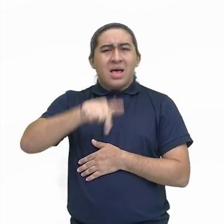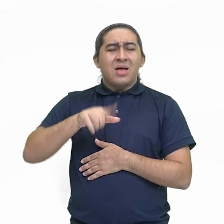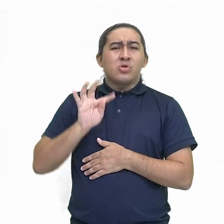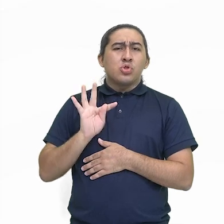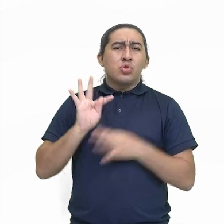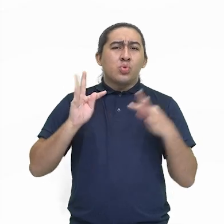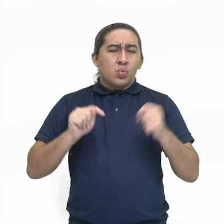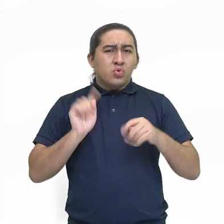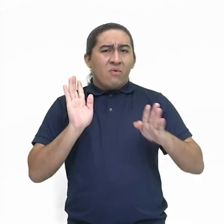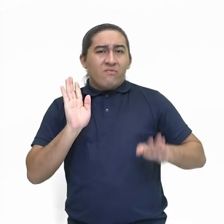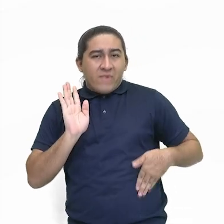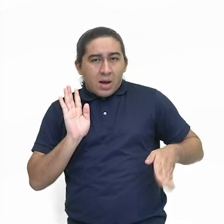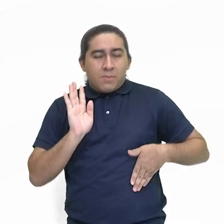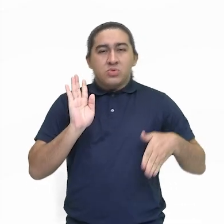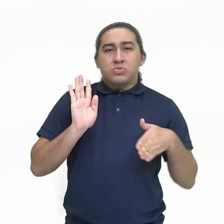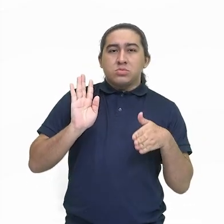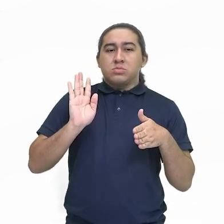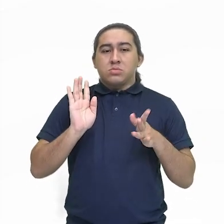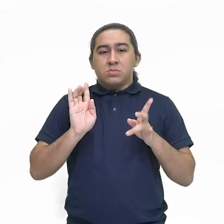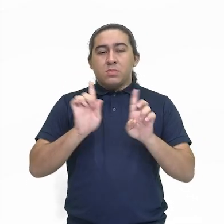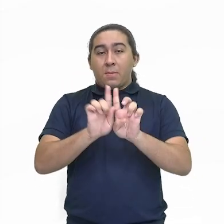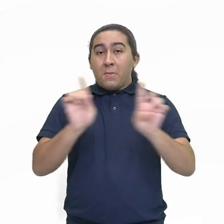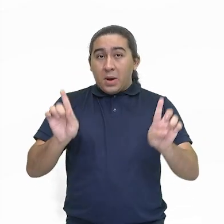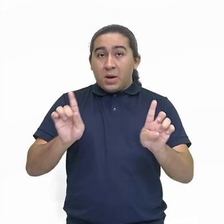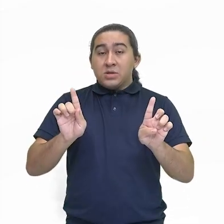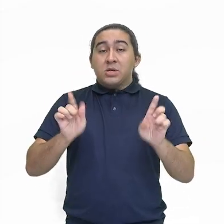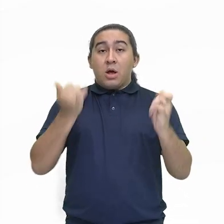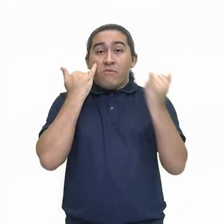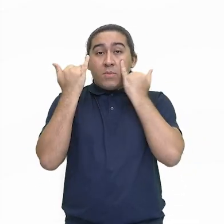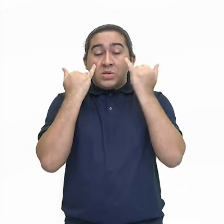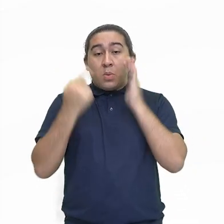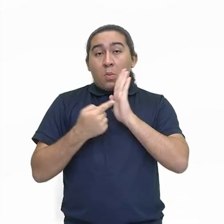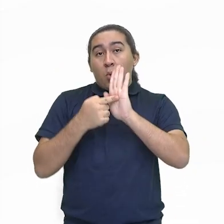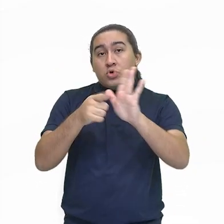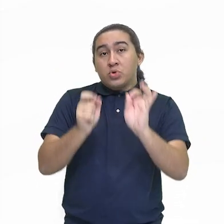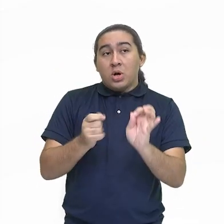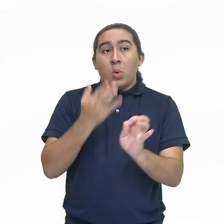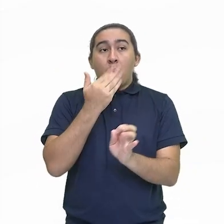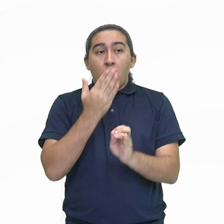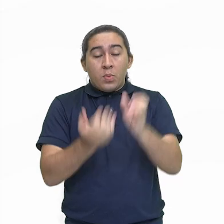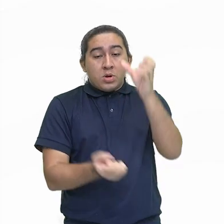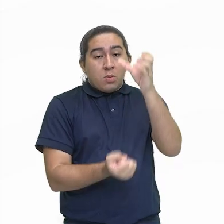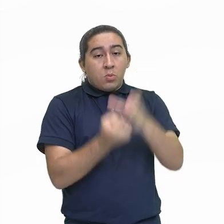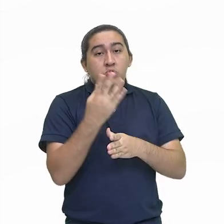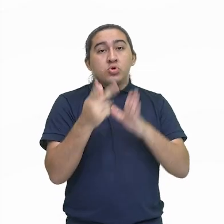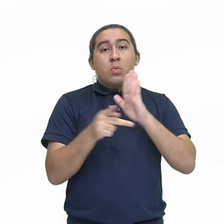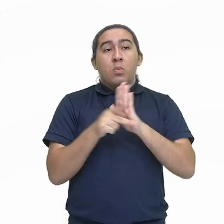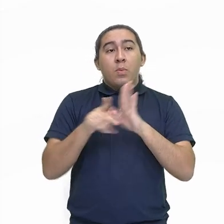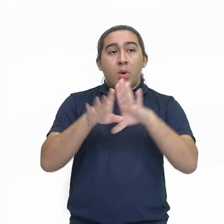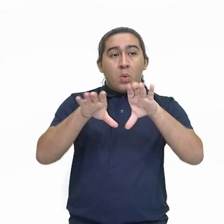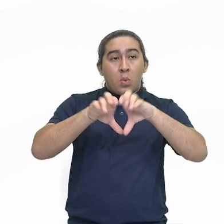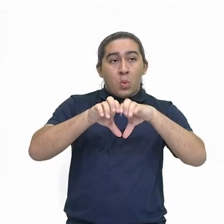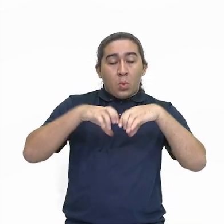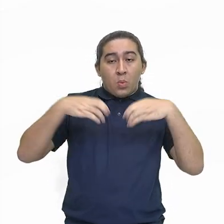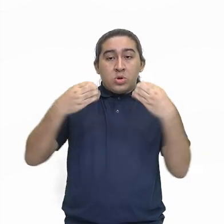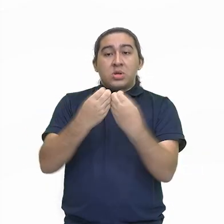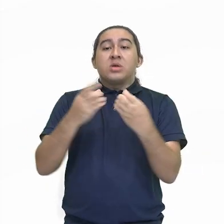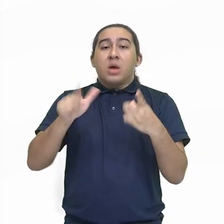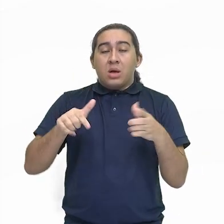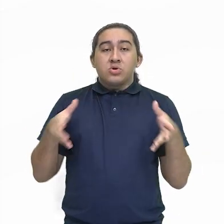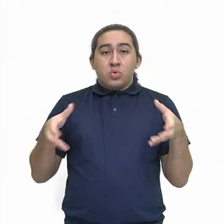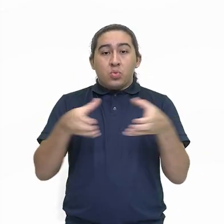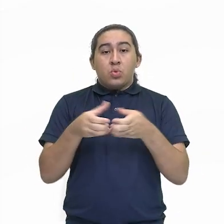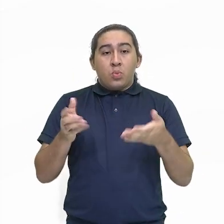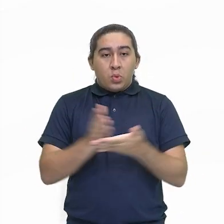serve de nada, mas os dados estão aí para mostrar muitos dos alimentos que são produzidos, né, pelas comunidades vêm de grupos como esse, né,